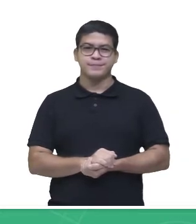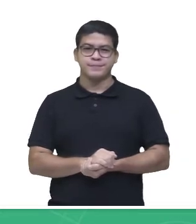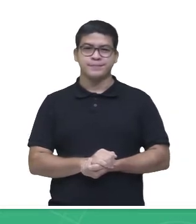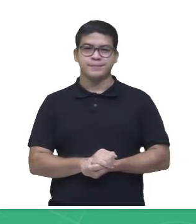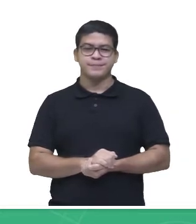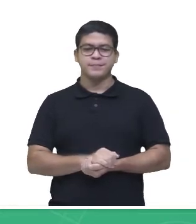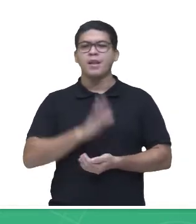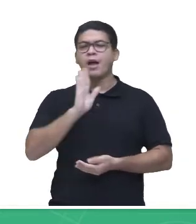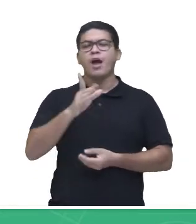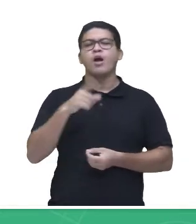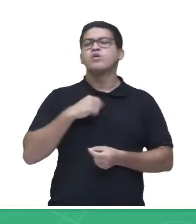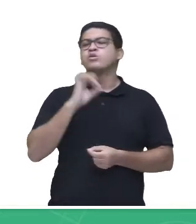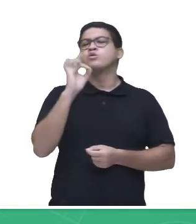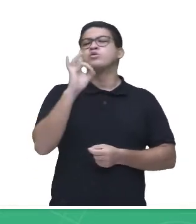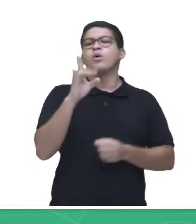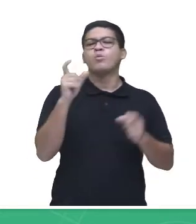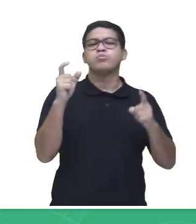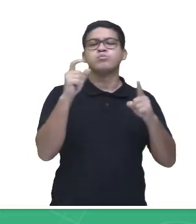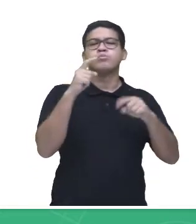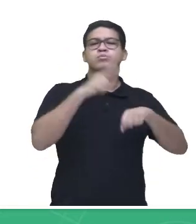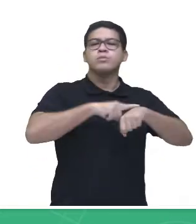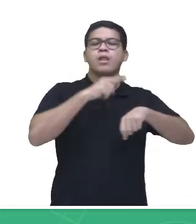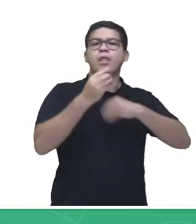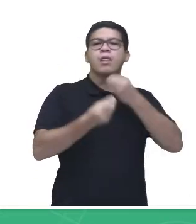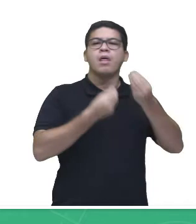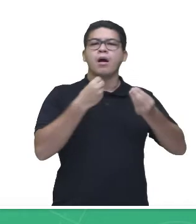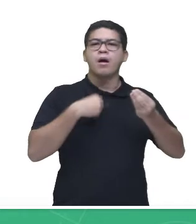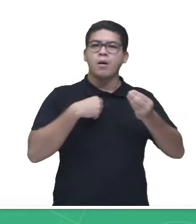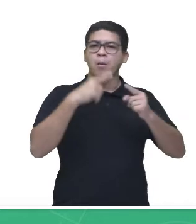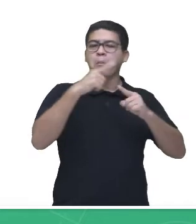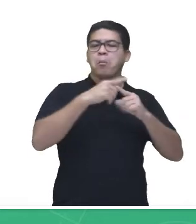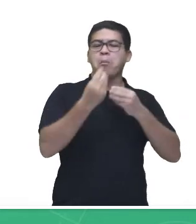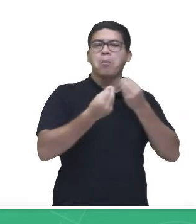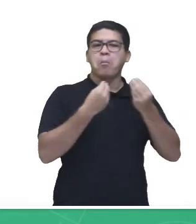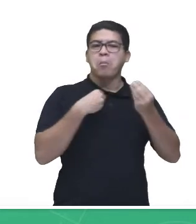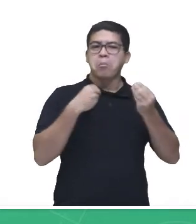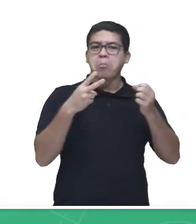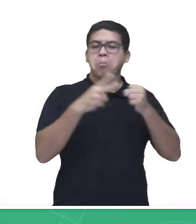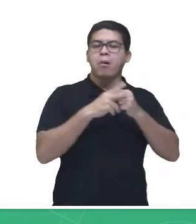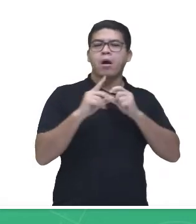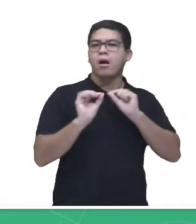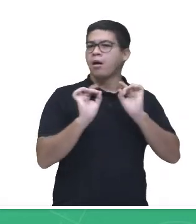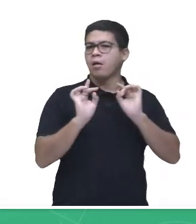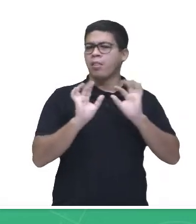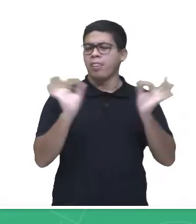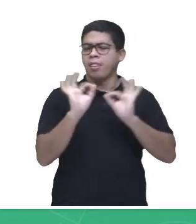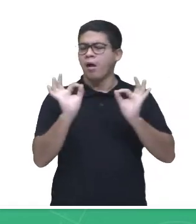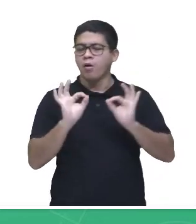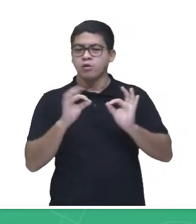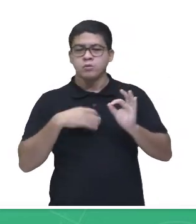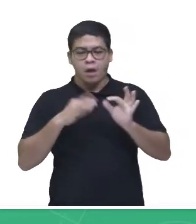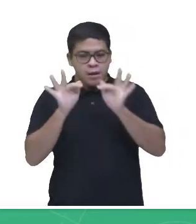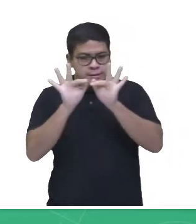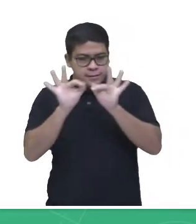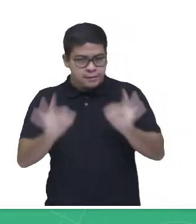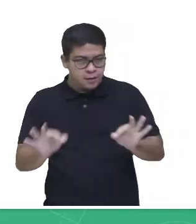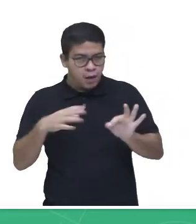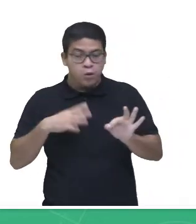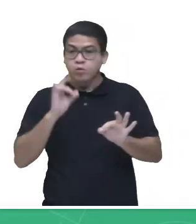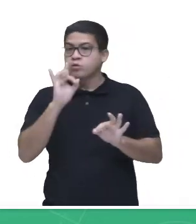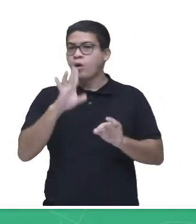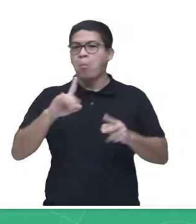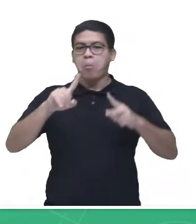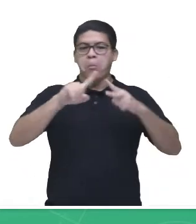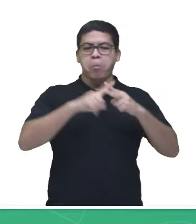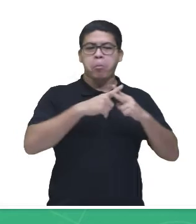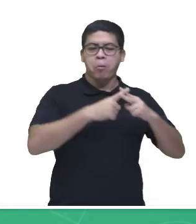tempo verbal, pretérito perfecto compuesto. E hoje, nada de verbo regular, somente os irregulares. Vai ser bom,